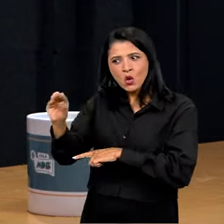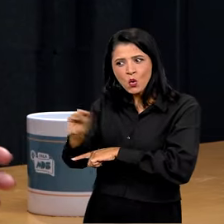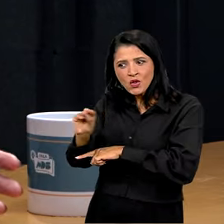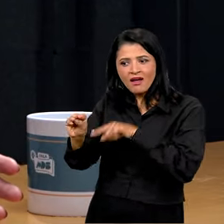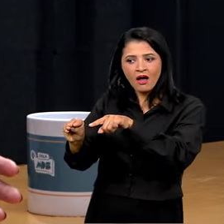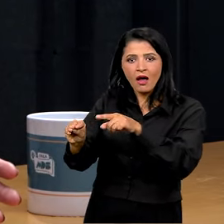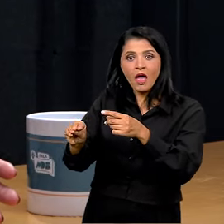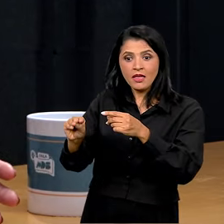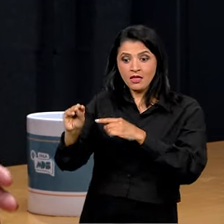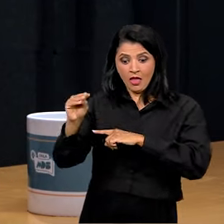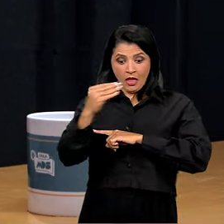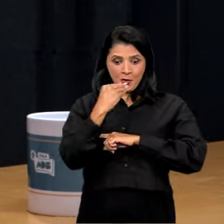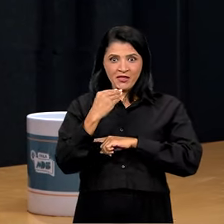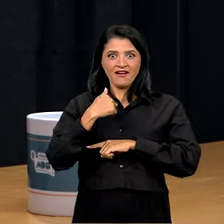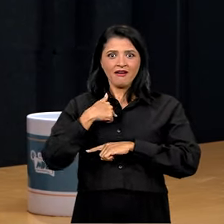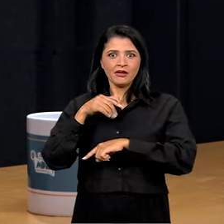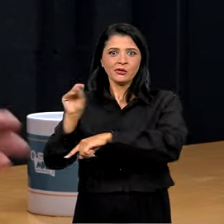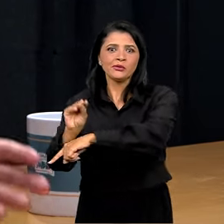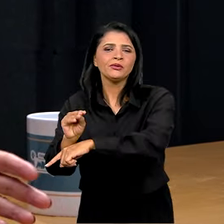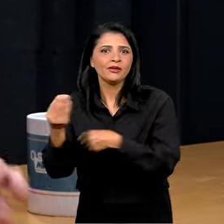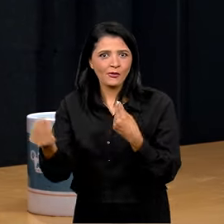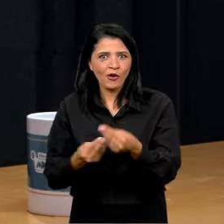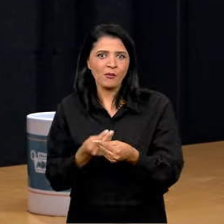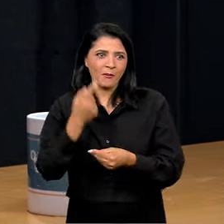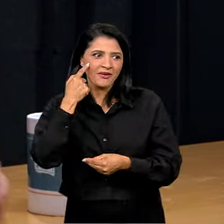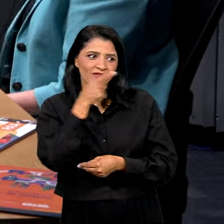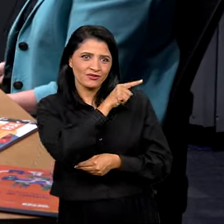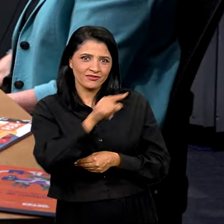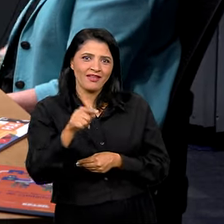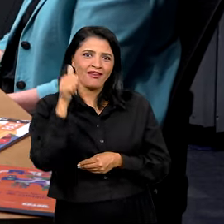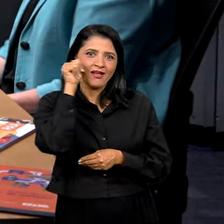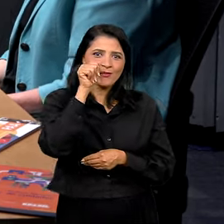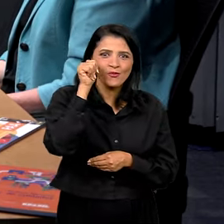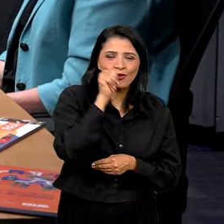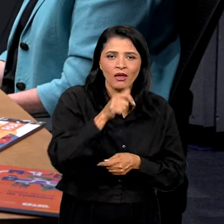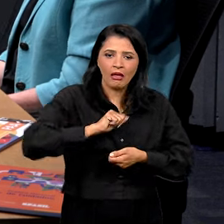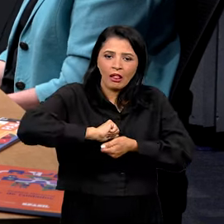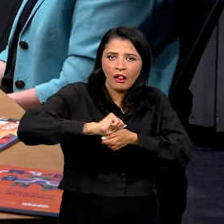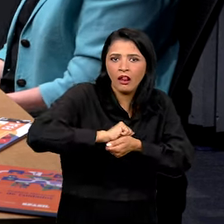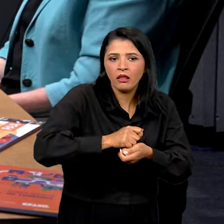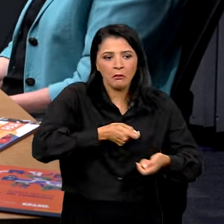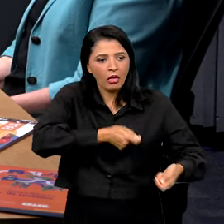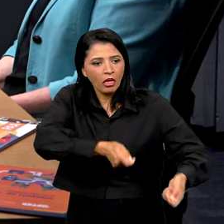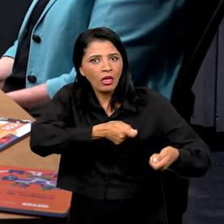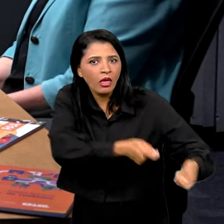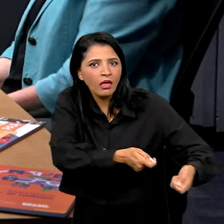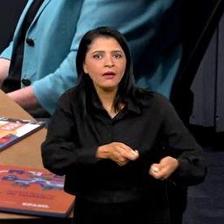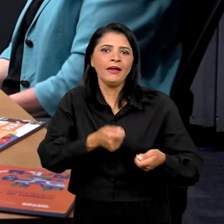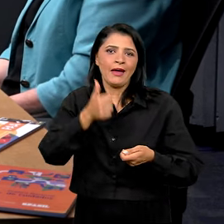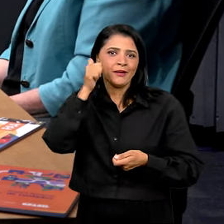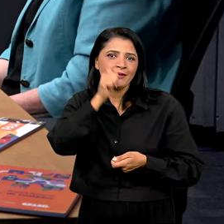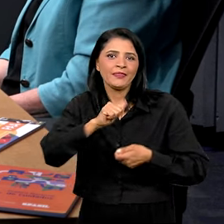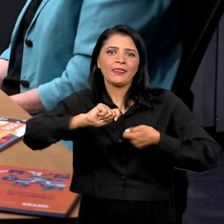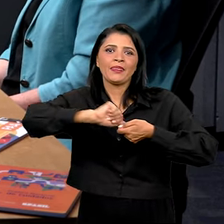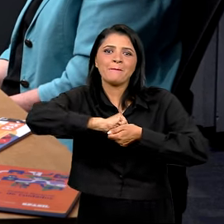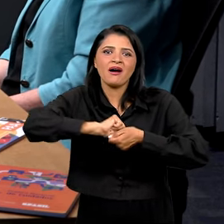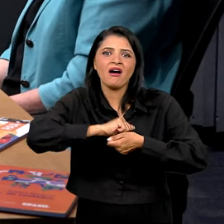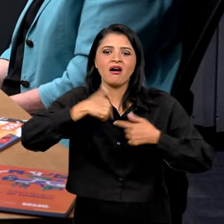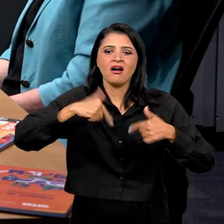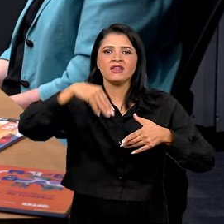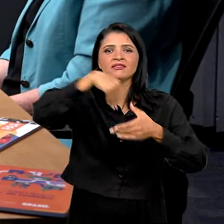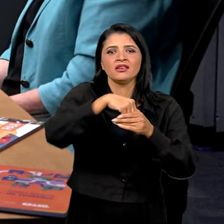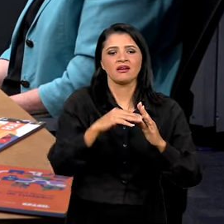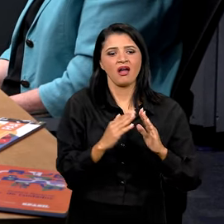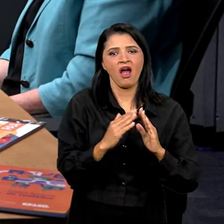cuida Acho que são elas né eu penso logo nas mabá nas faxineiras diaristas né as trabalhadoras domésticas principalmente